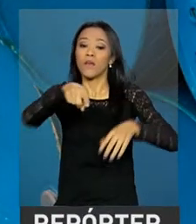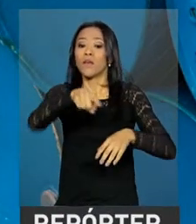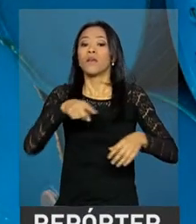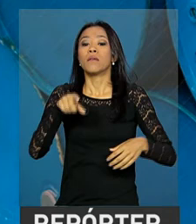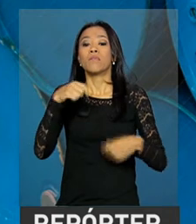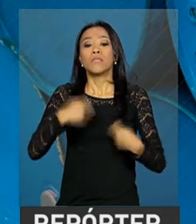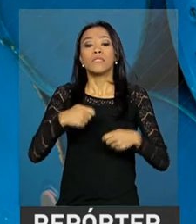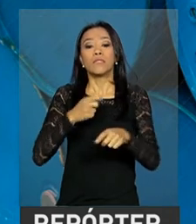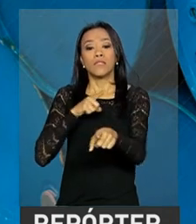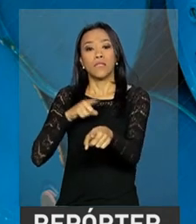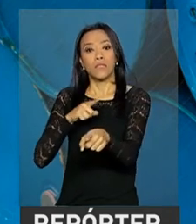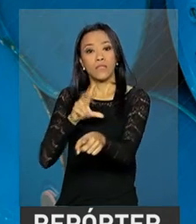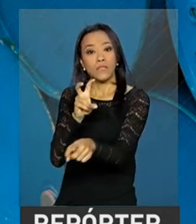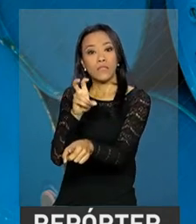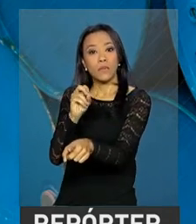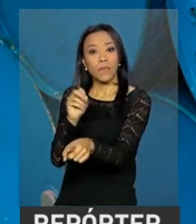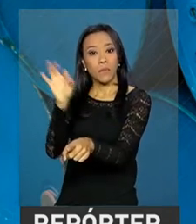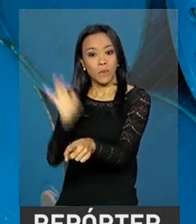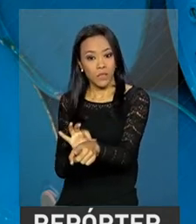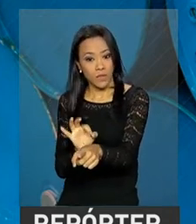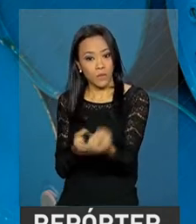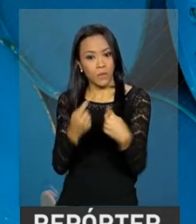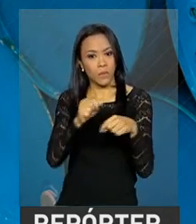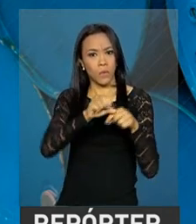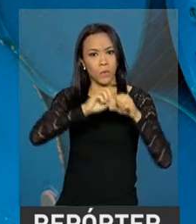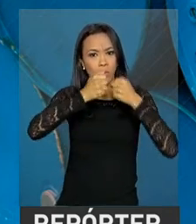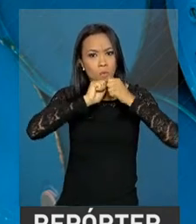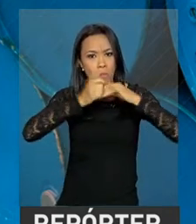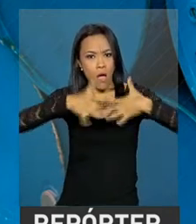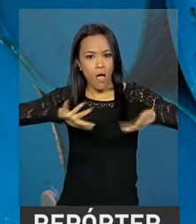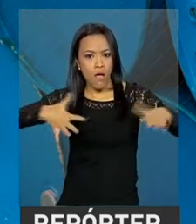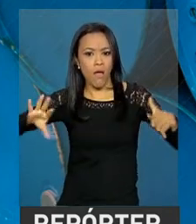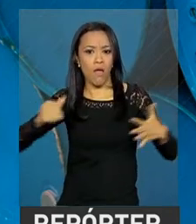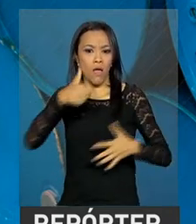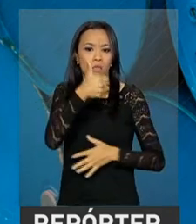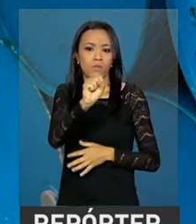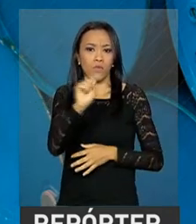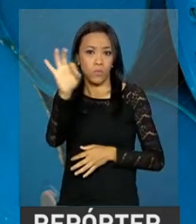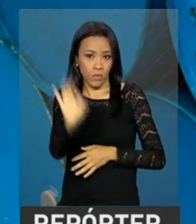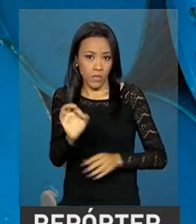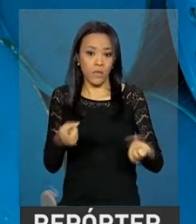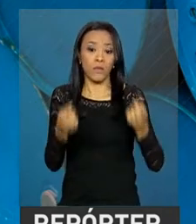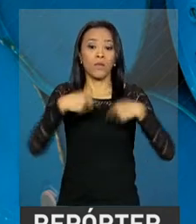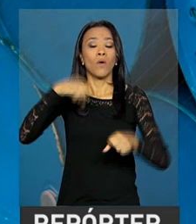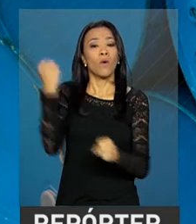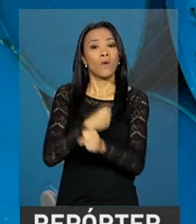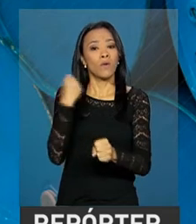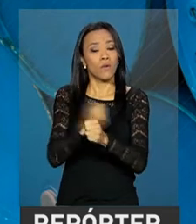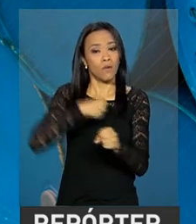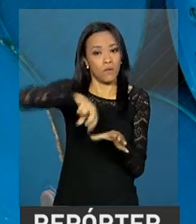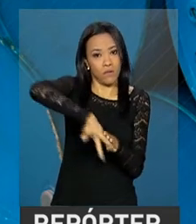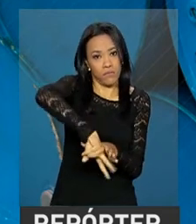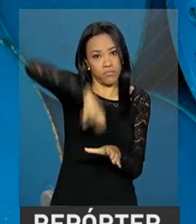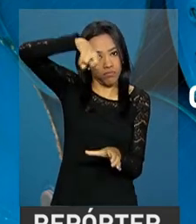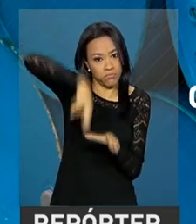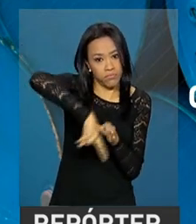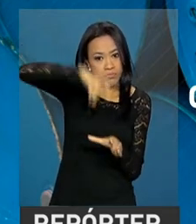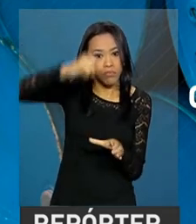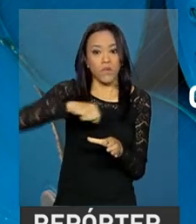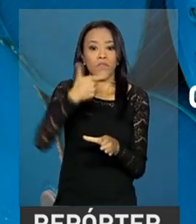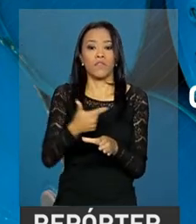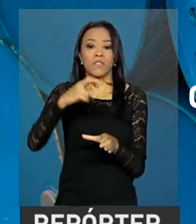ser de 50% no mar 18 por cento para a construção de poços 25%